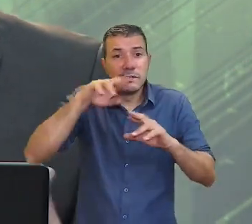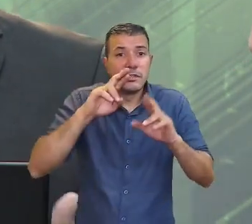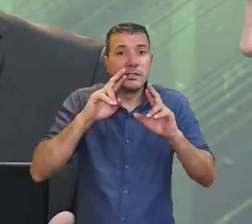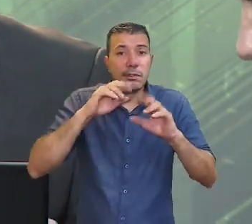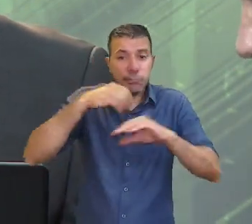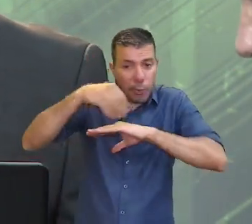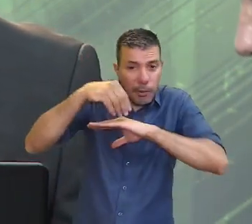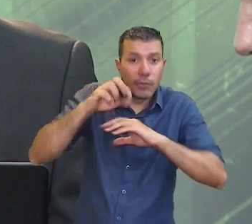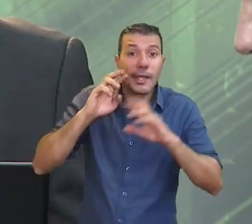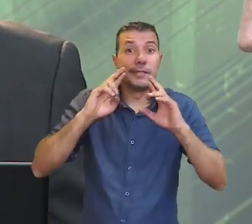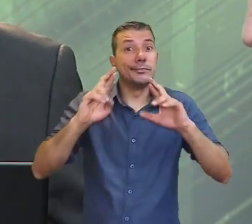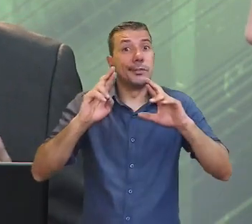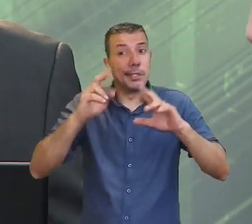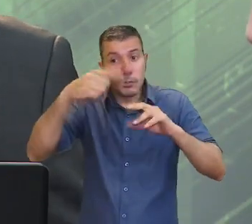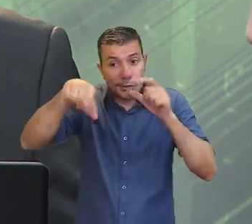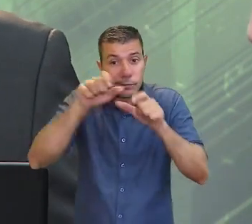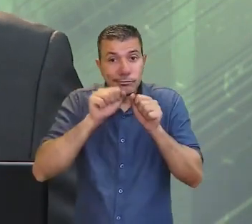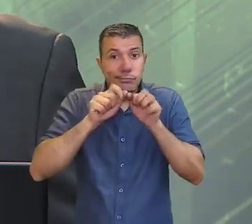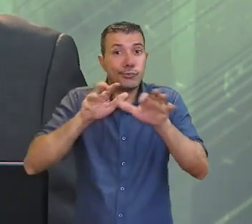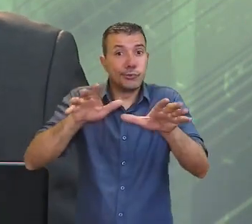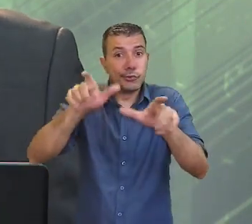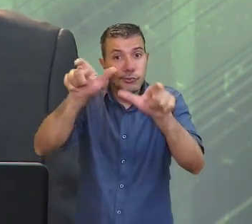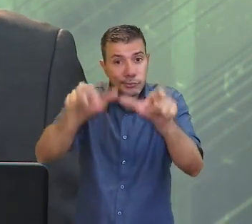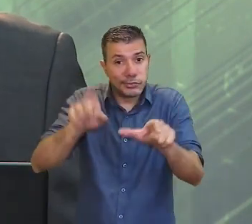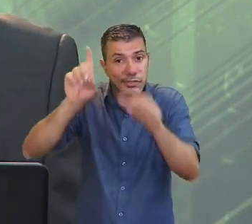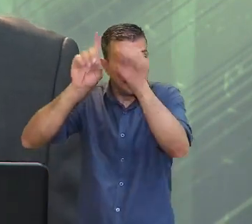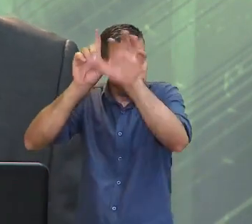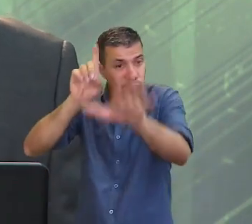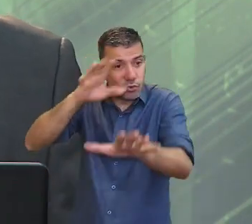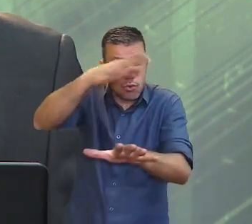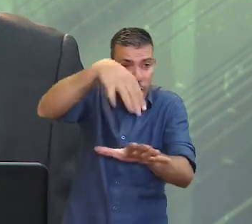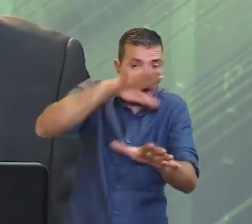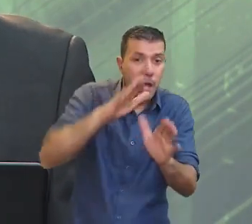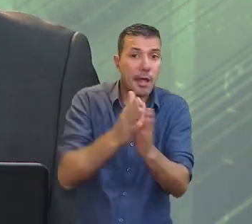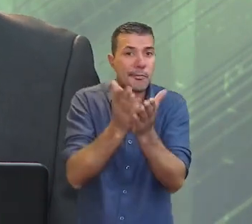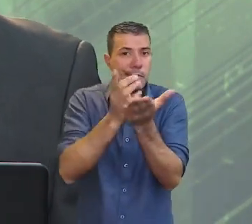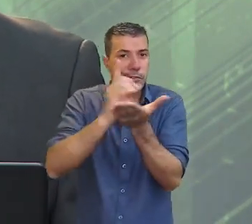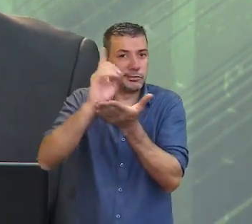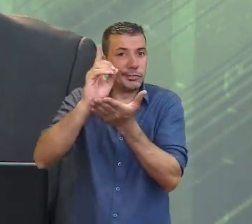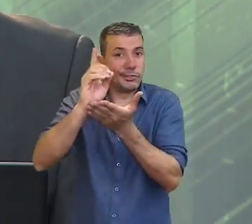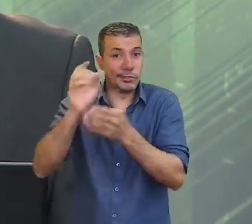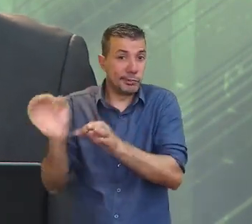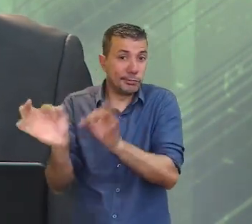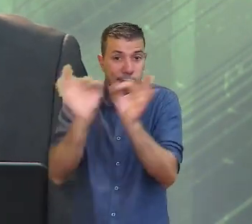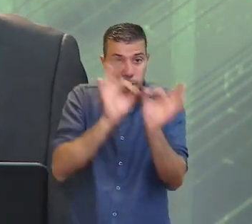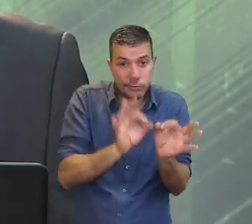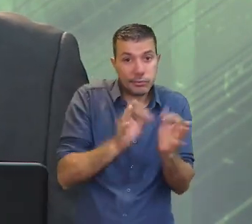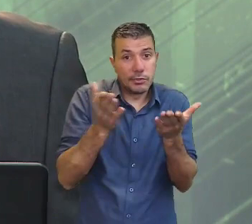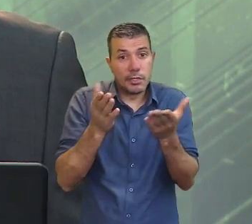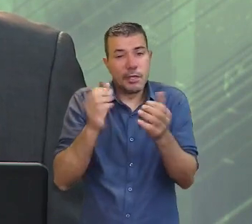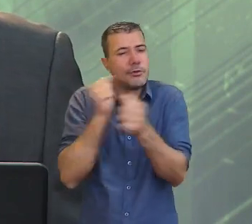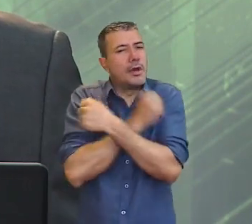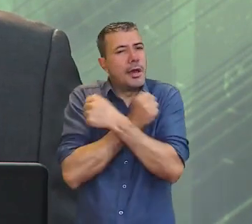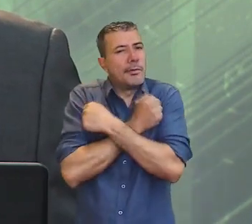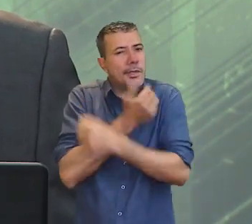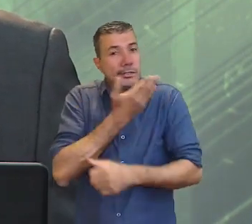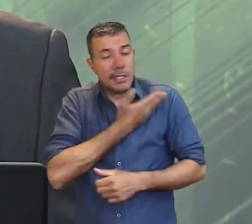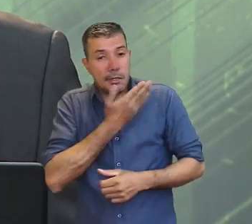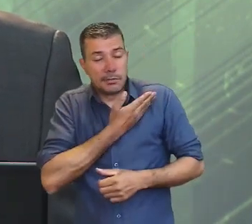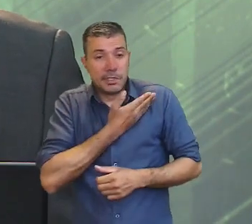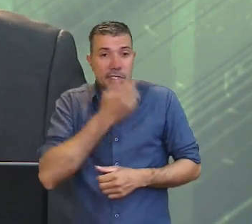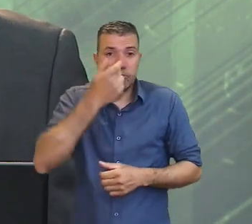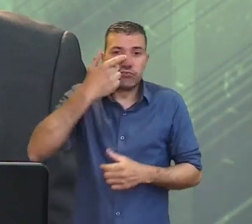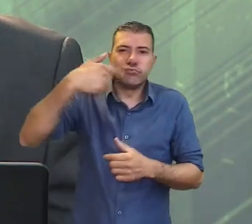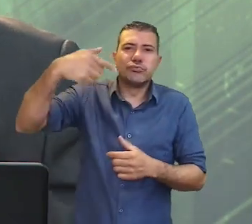permitindo que outras pessoas sejam abençoadas e alcançadas através dessa transmissão. Quero mandar um abraço também para os meus amigos lá de